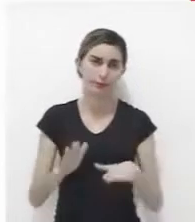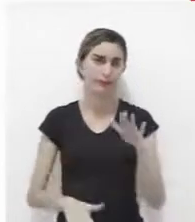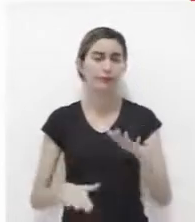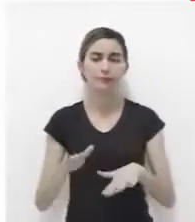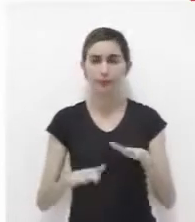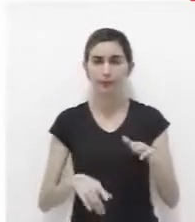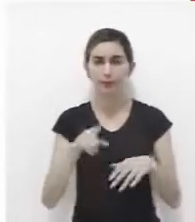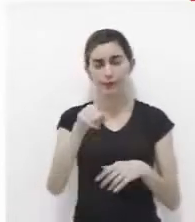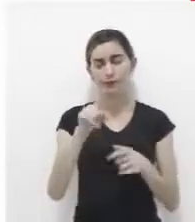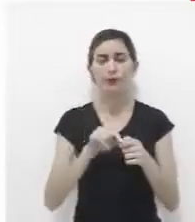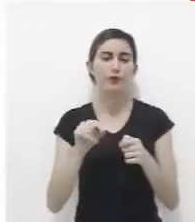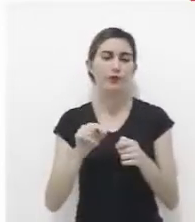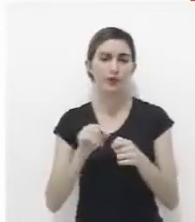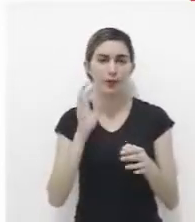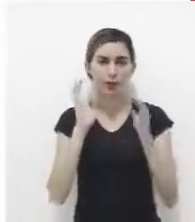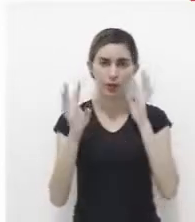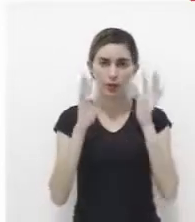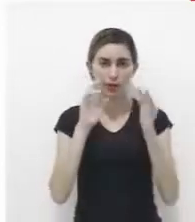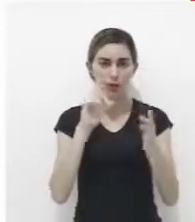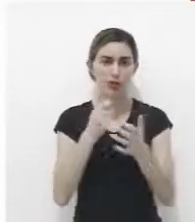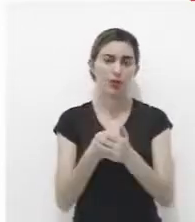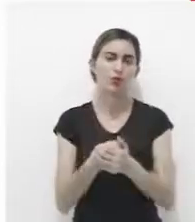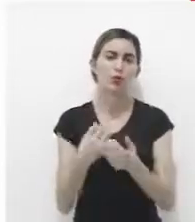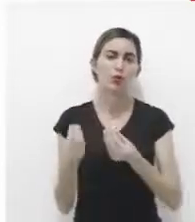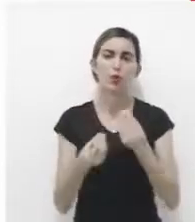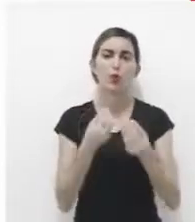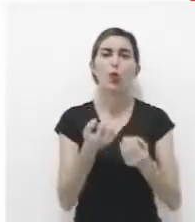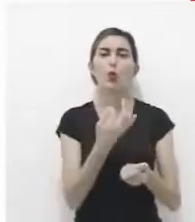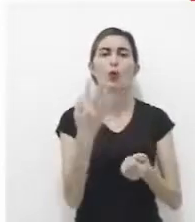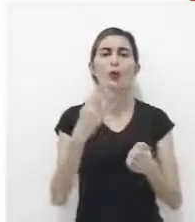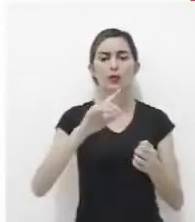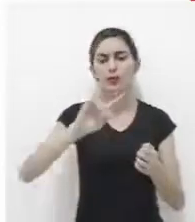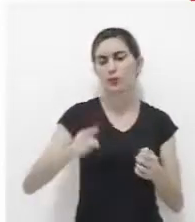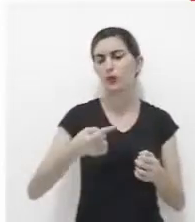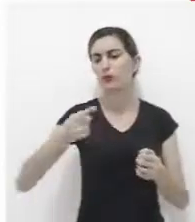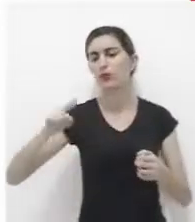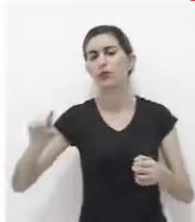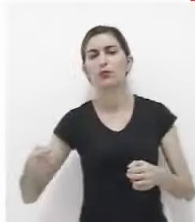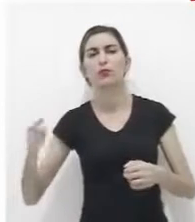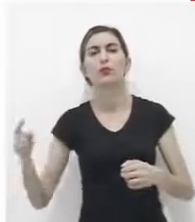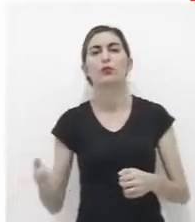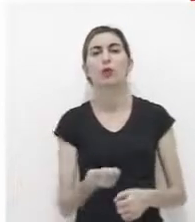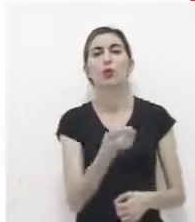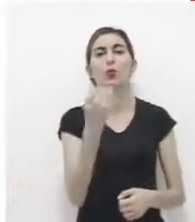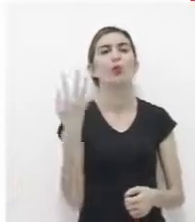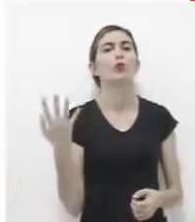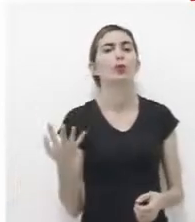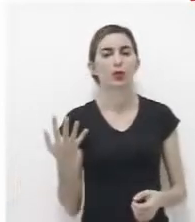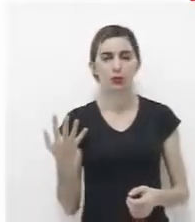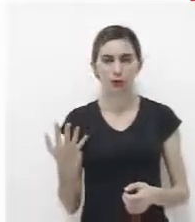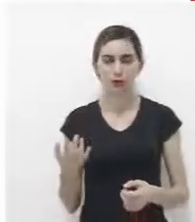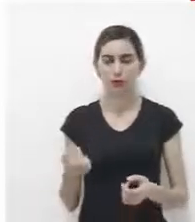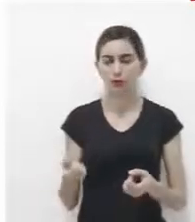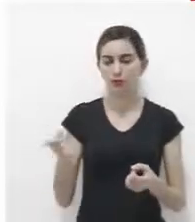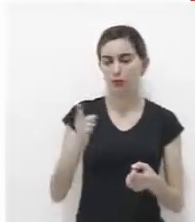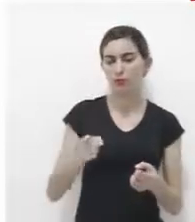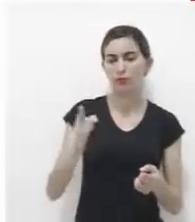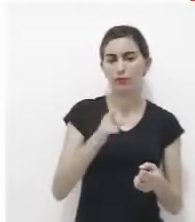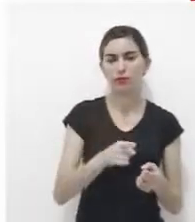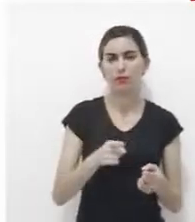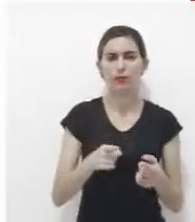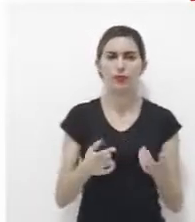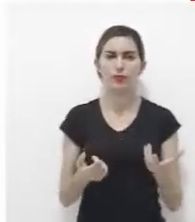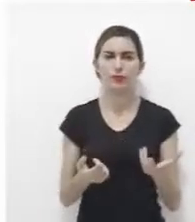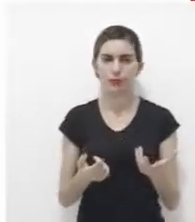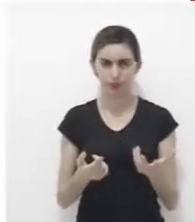É a situação quem vai fazer com que você vai decidir quantas casas decimais você vai